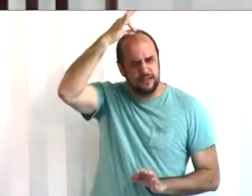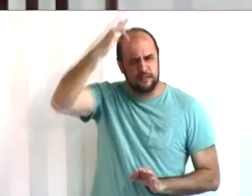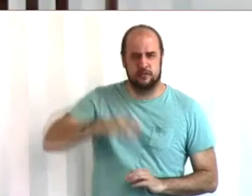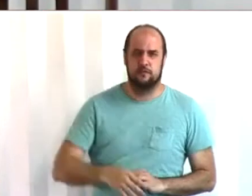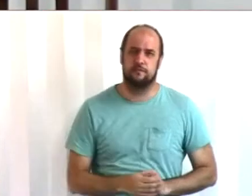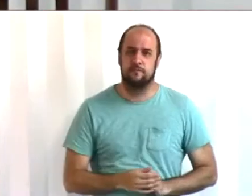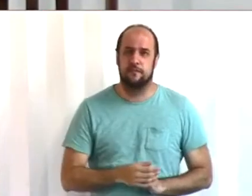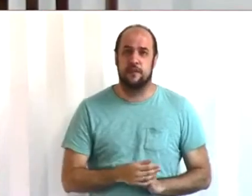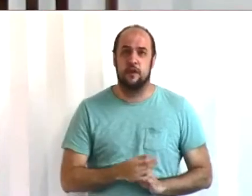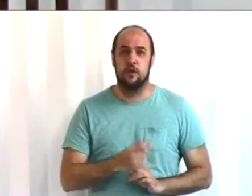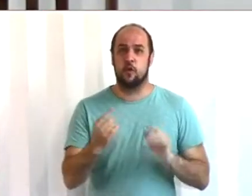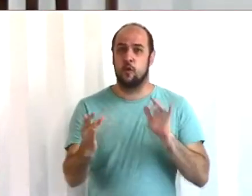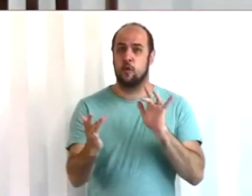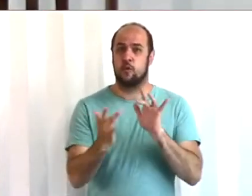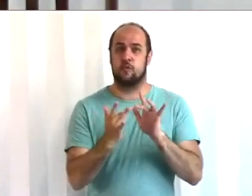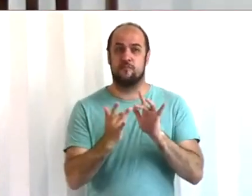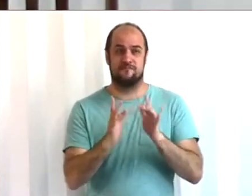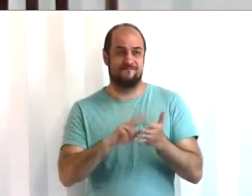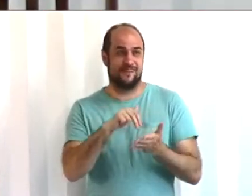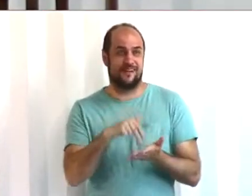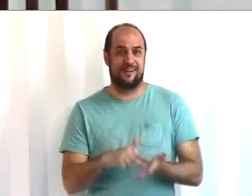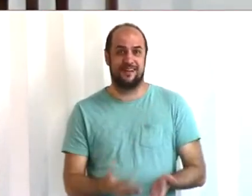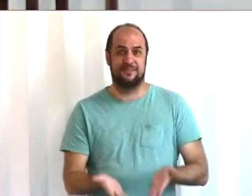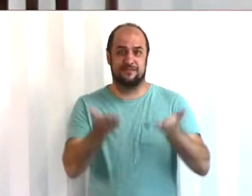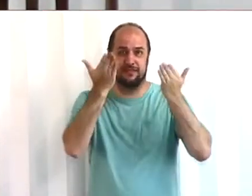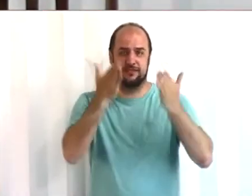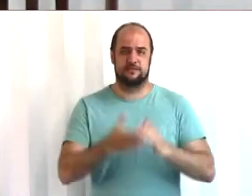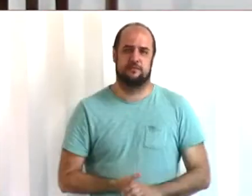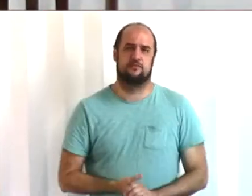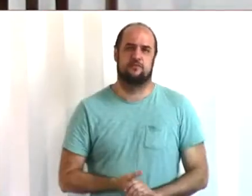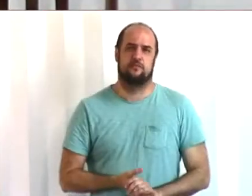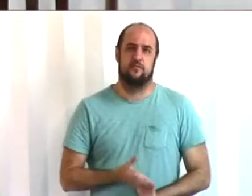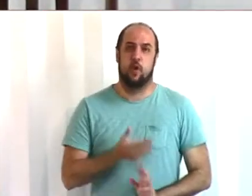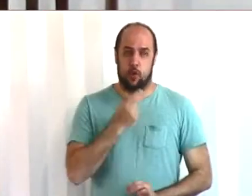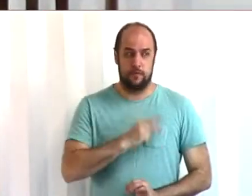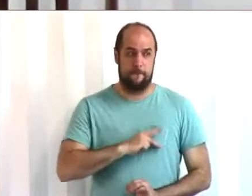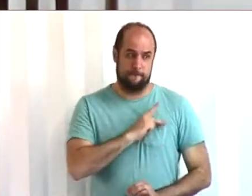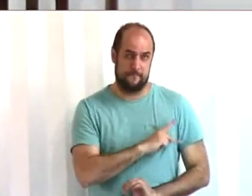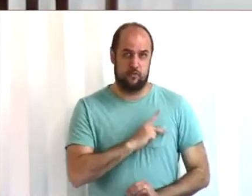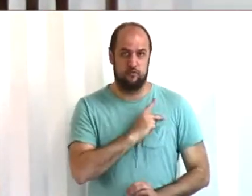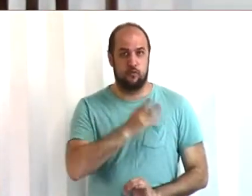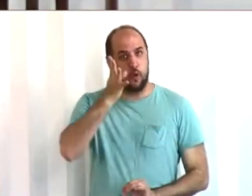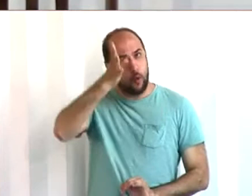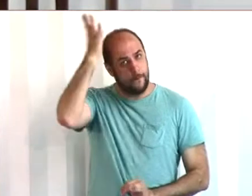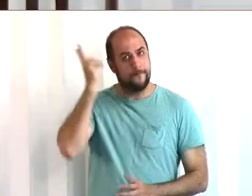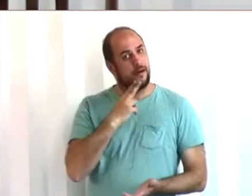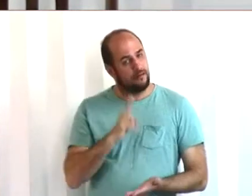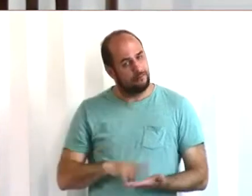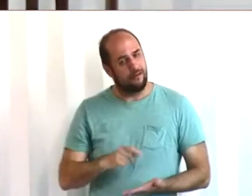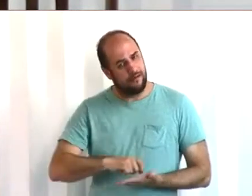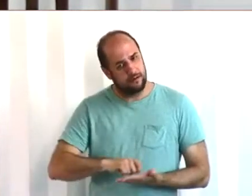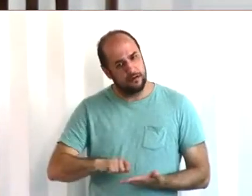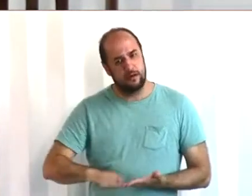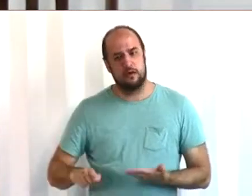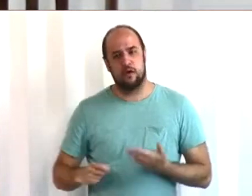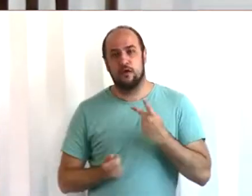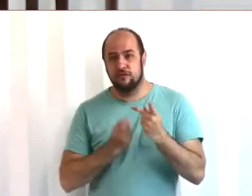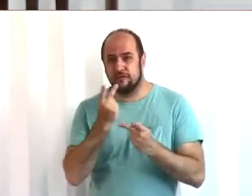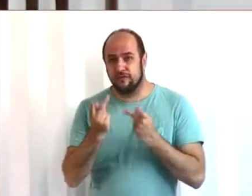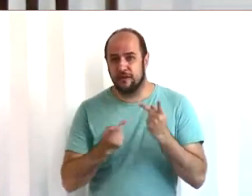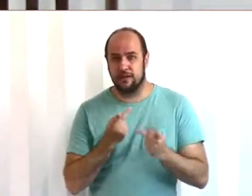uma referência à ressurreição. O autor Paulo aos Romanos nos diz que ele